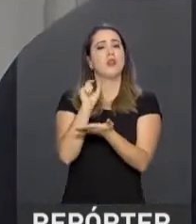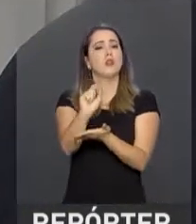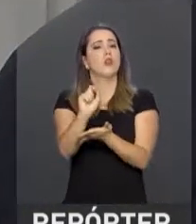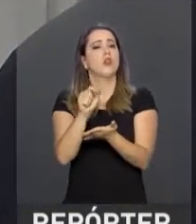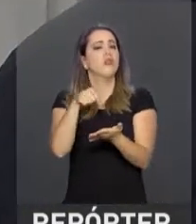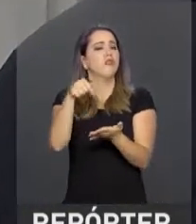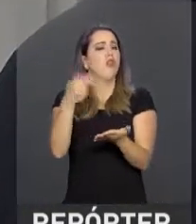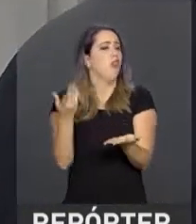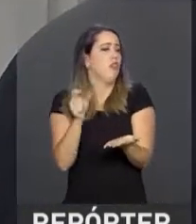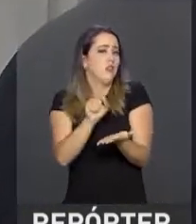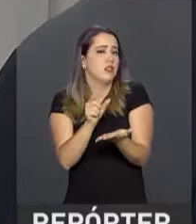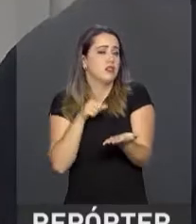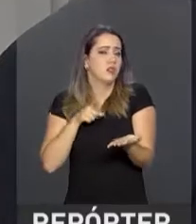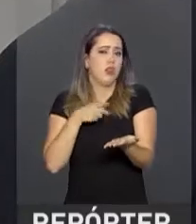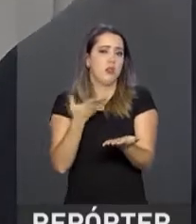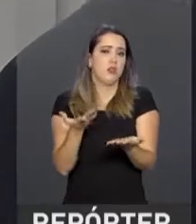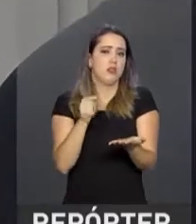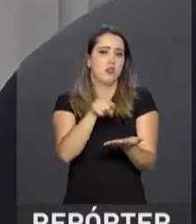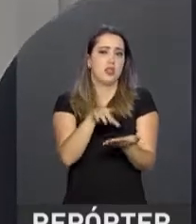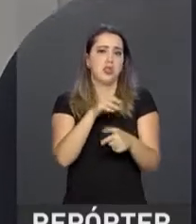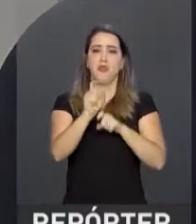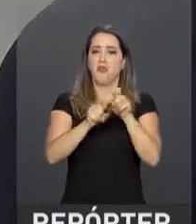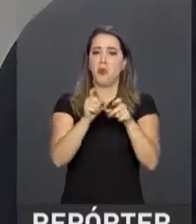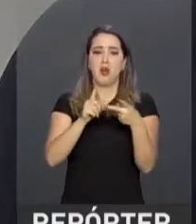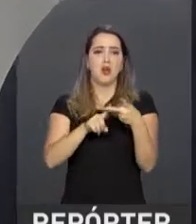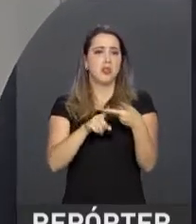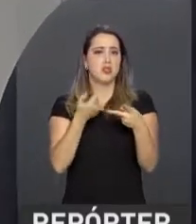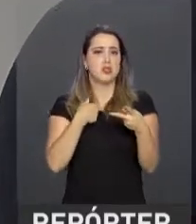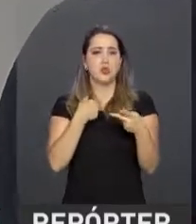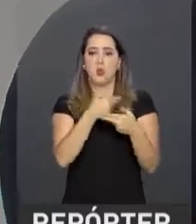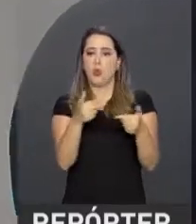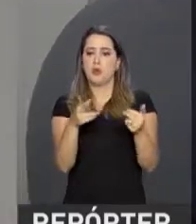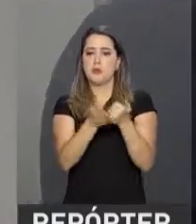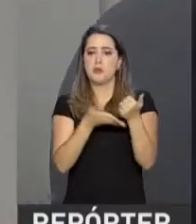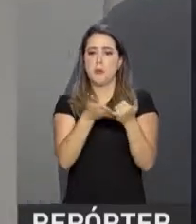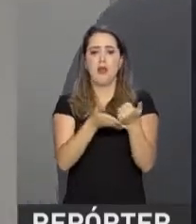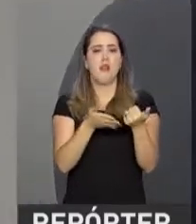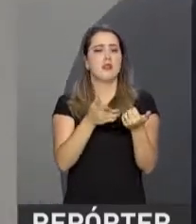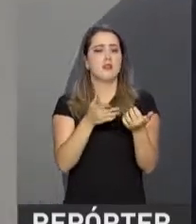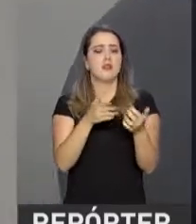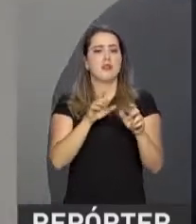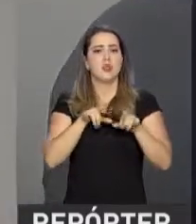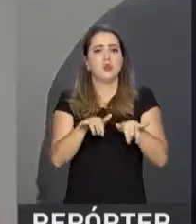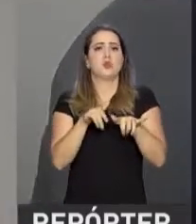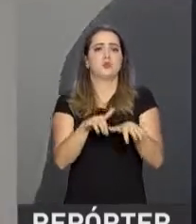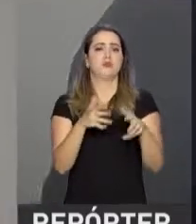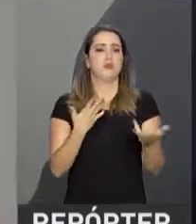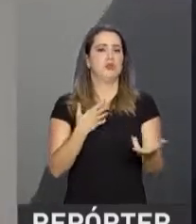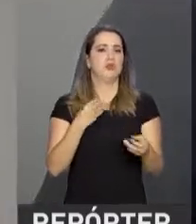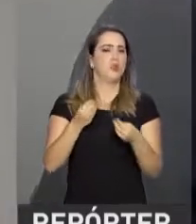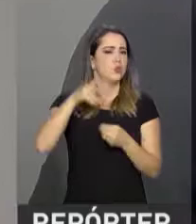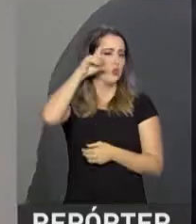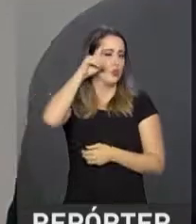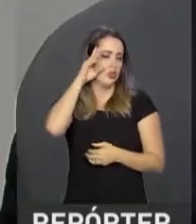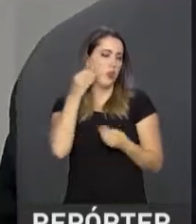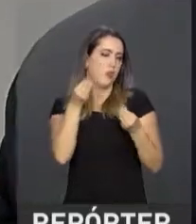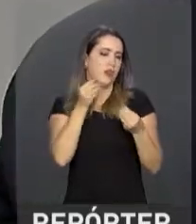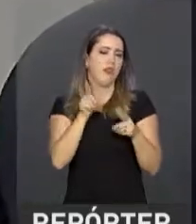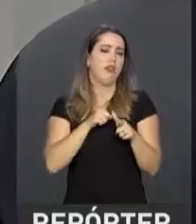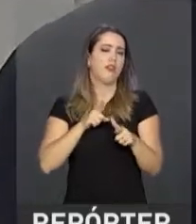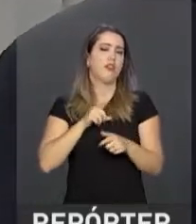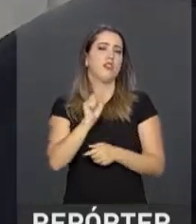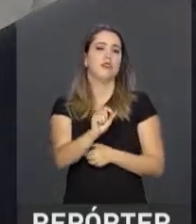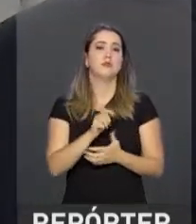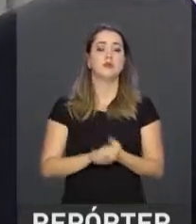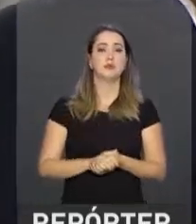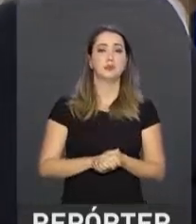direta relativos à informática a escritório a execução ali do andamento dos trabalhos nesse primeiro